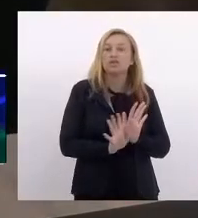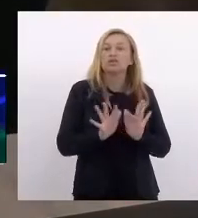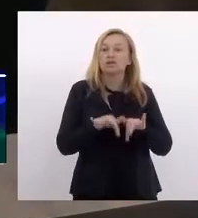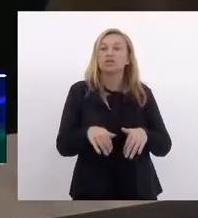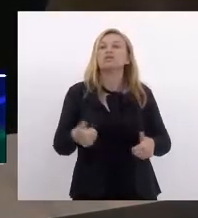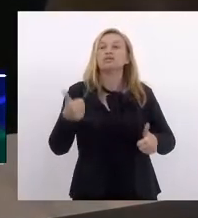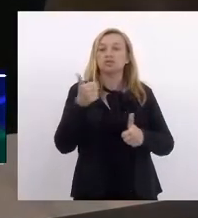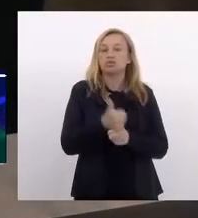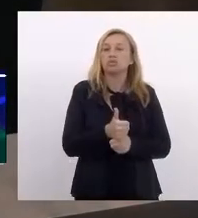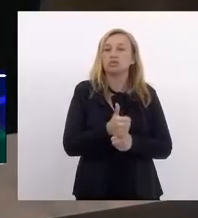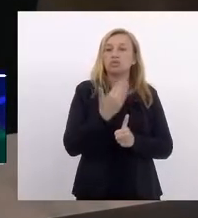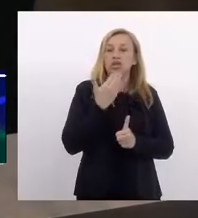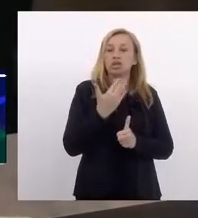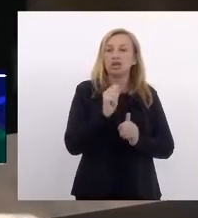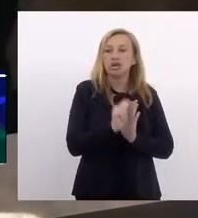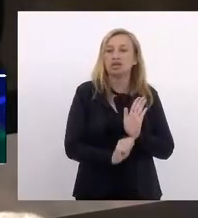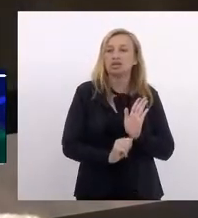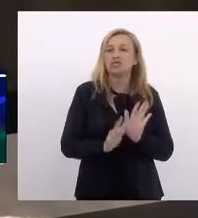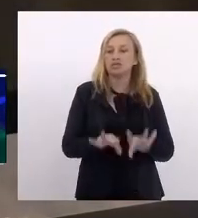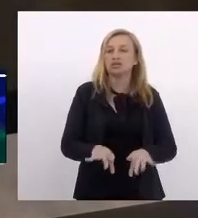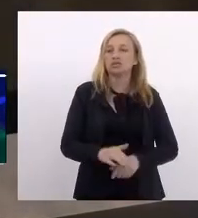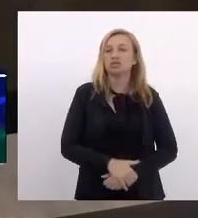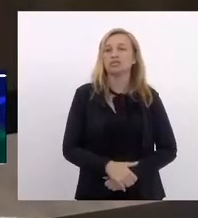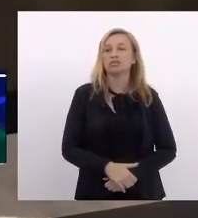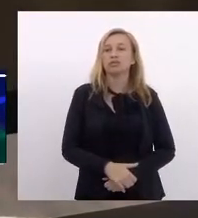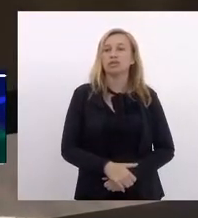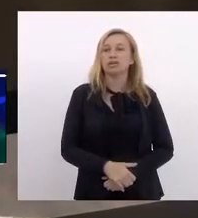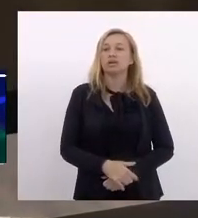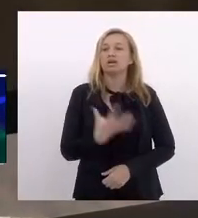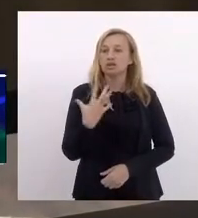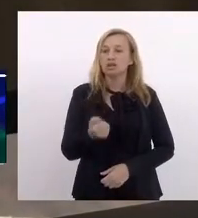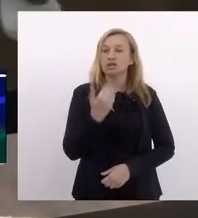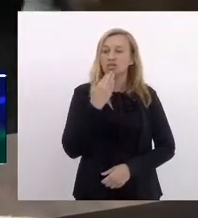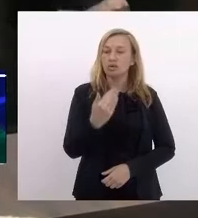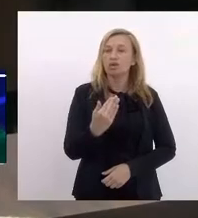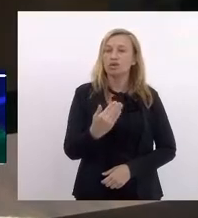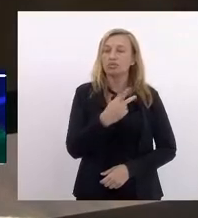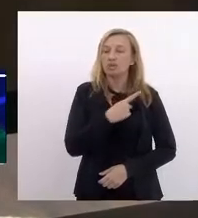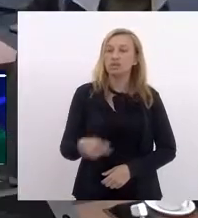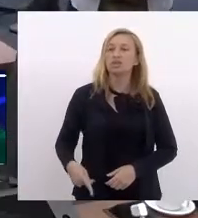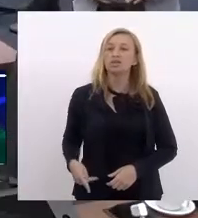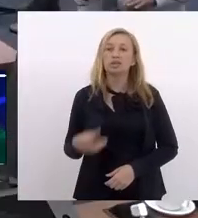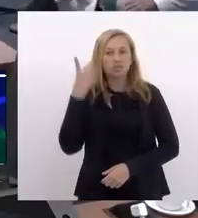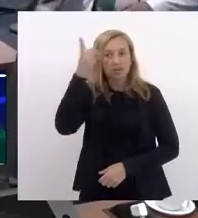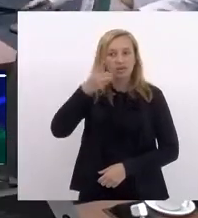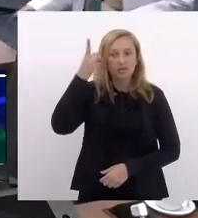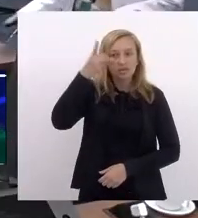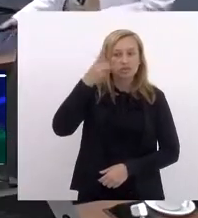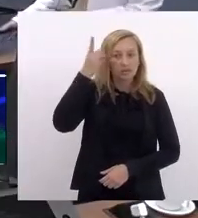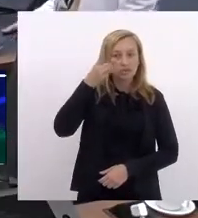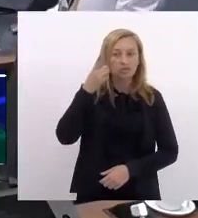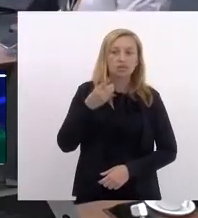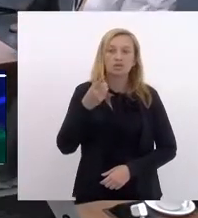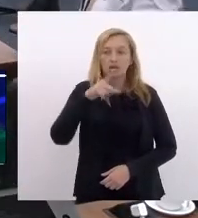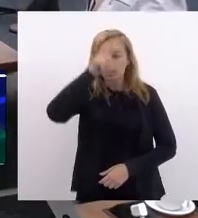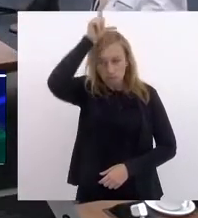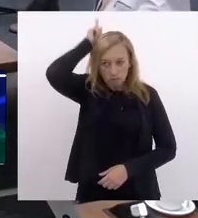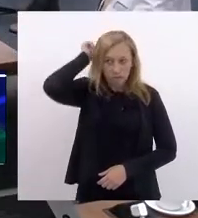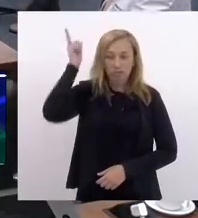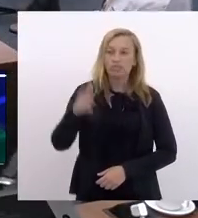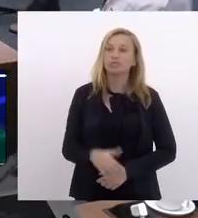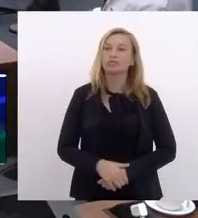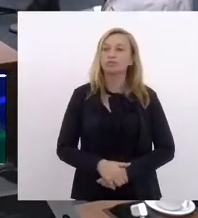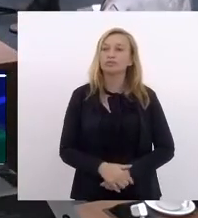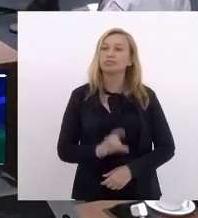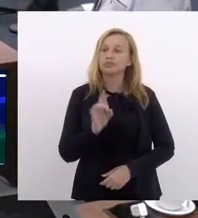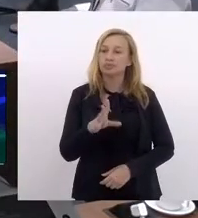por substitutivo, pedindo forma final de redação. Presidência, defere o pedido de Vossa Excelência, deputado Luiz Paulo. Só